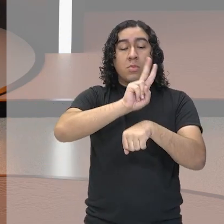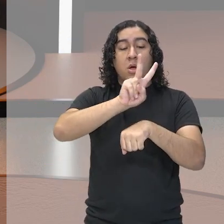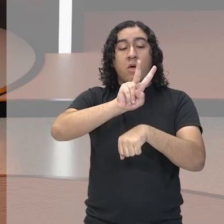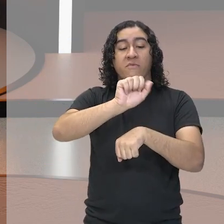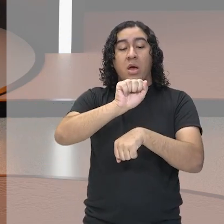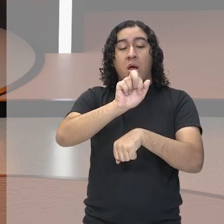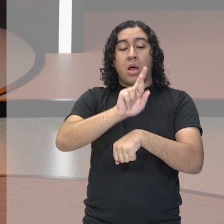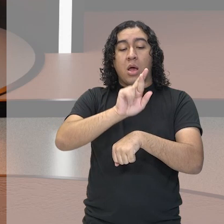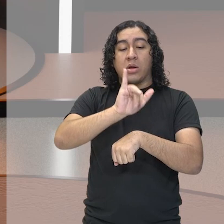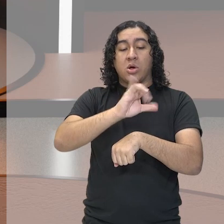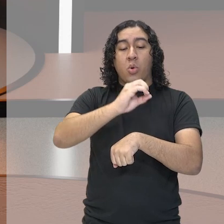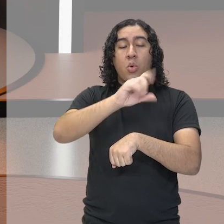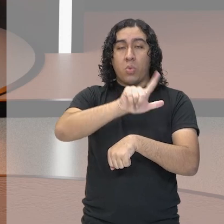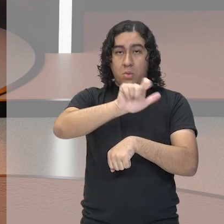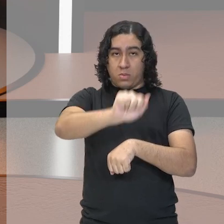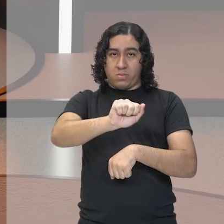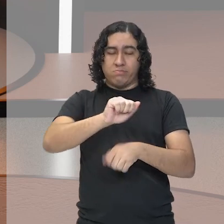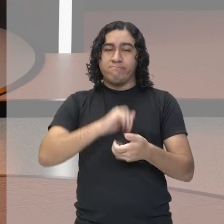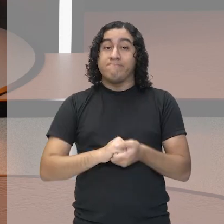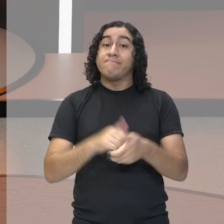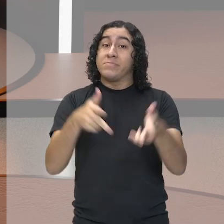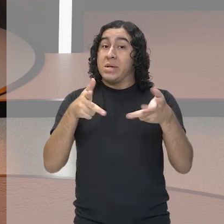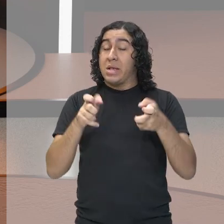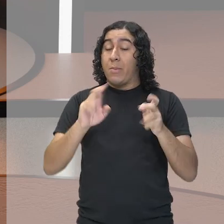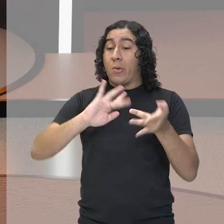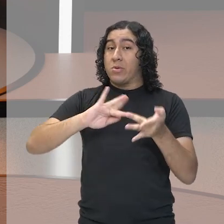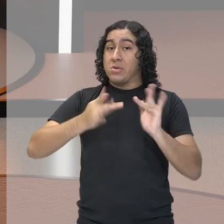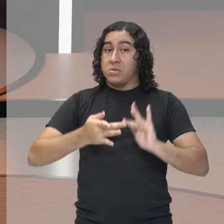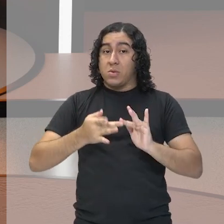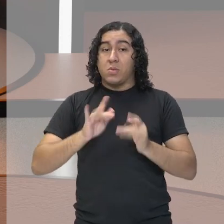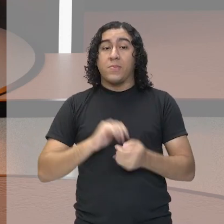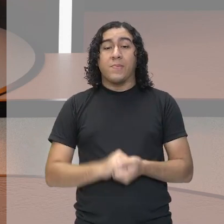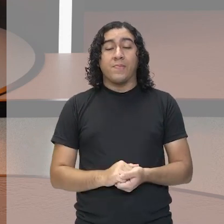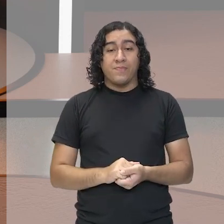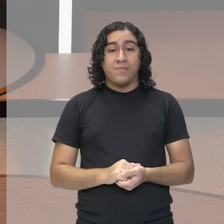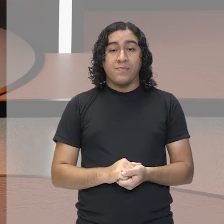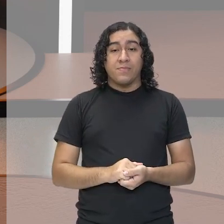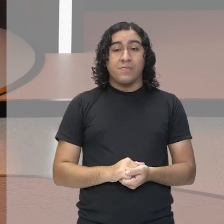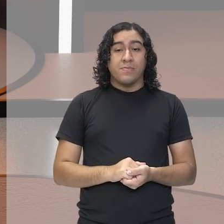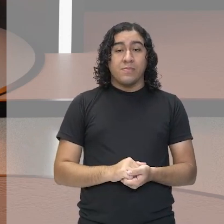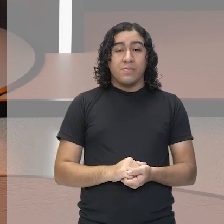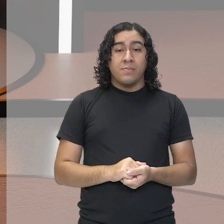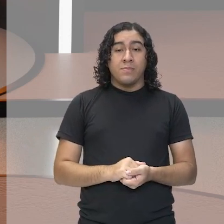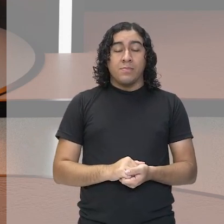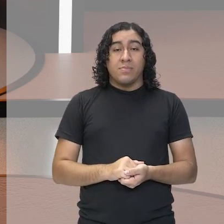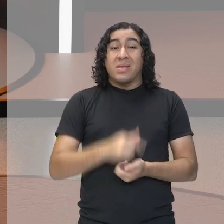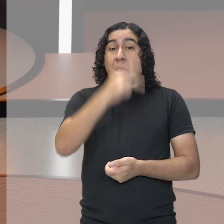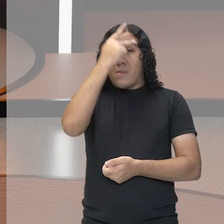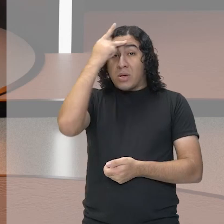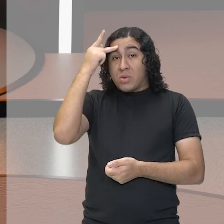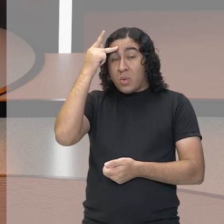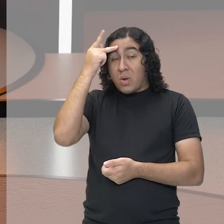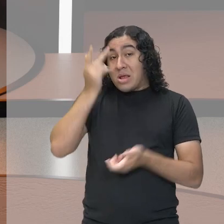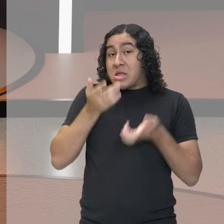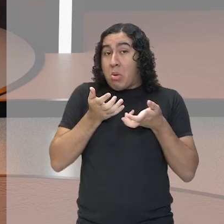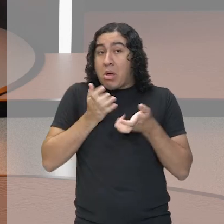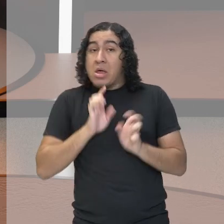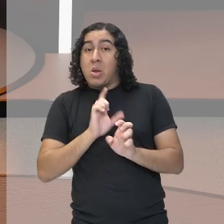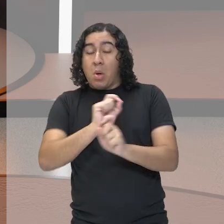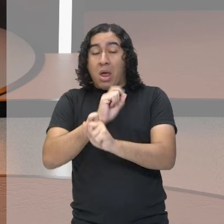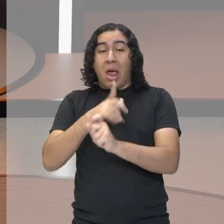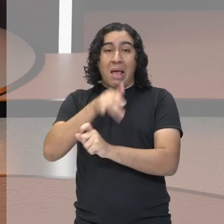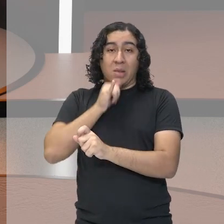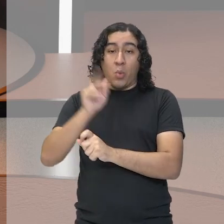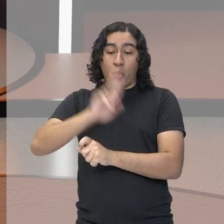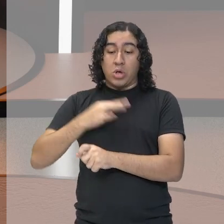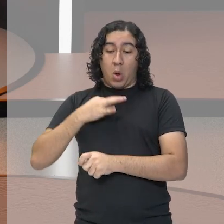naquela época, que viviam, né, todo ali coberto e tal, não queriam mostrar o braço ali, ficava a pessoa,